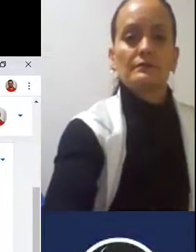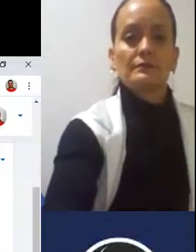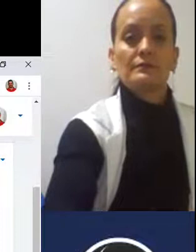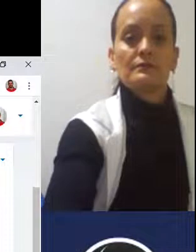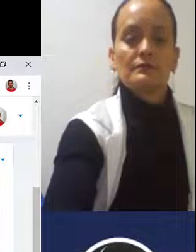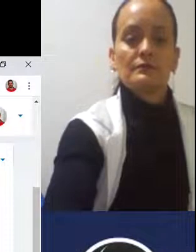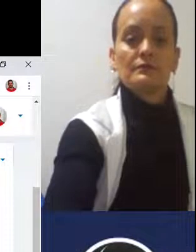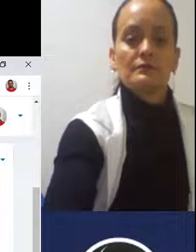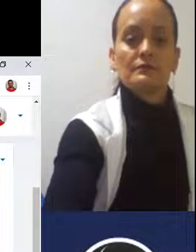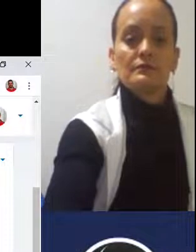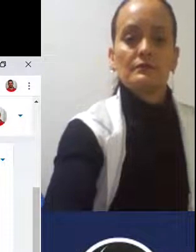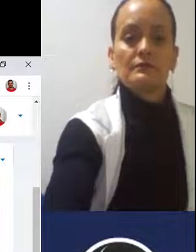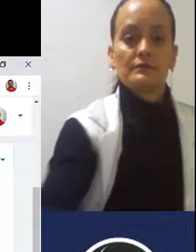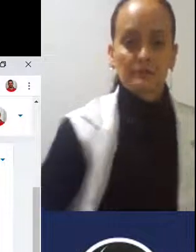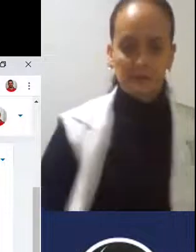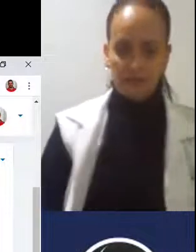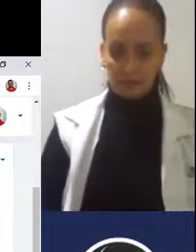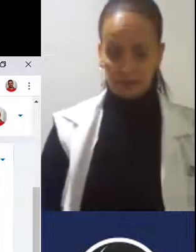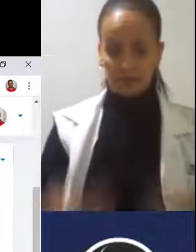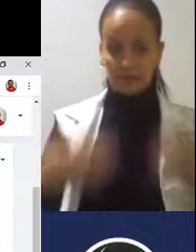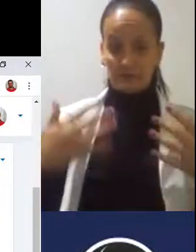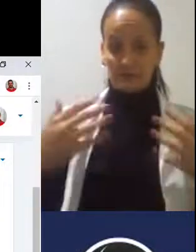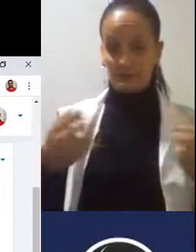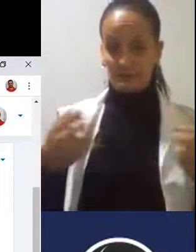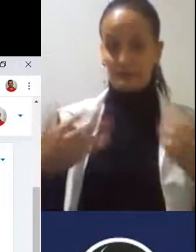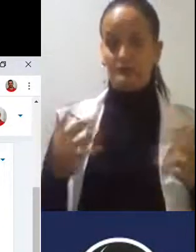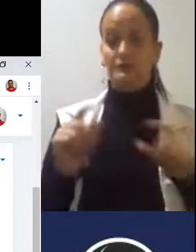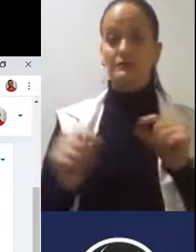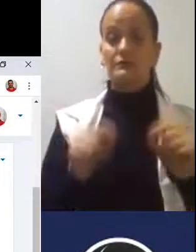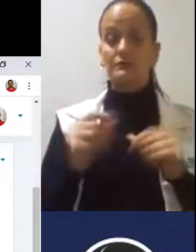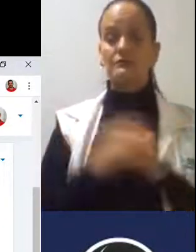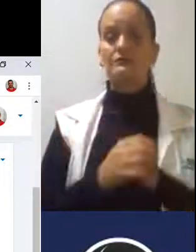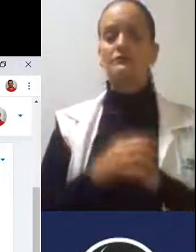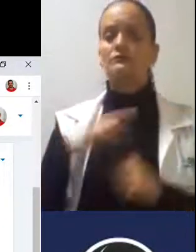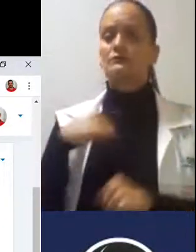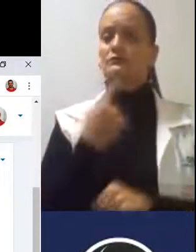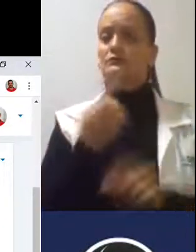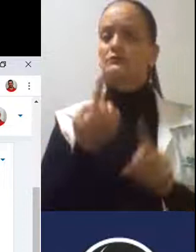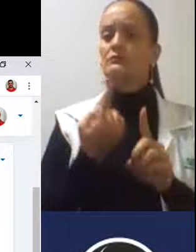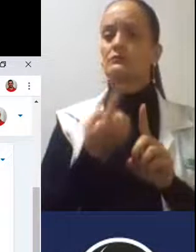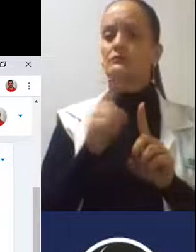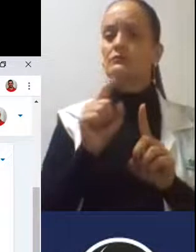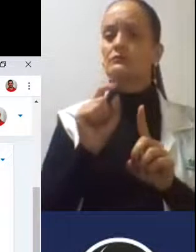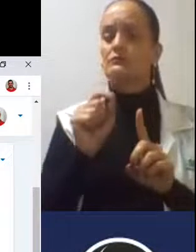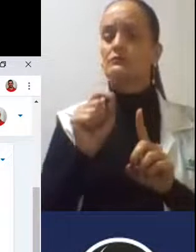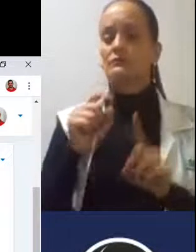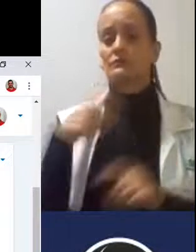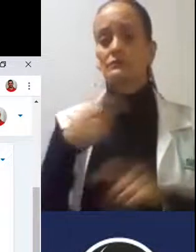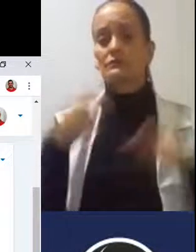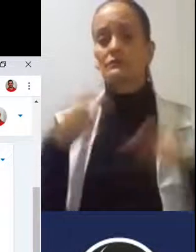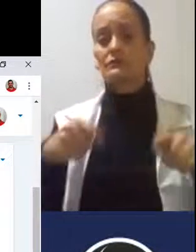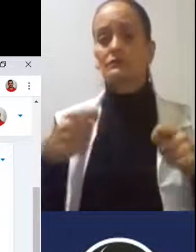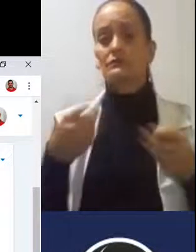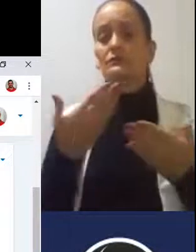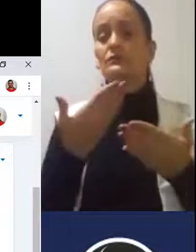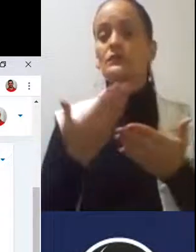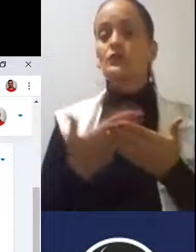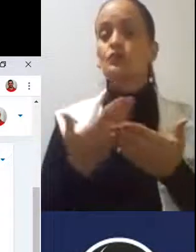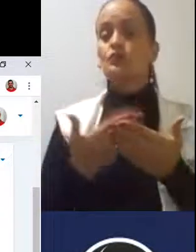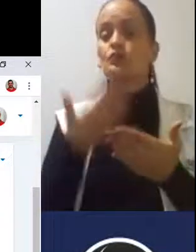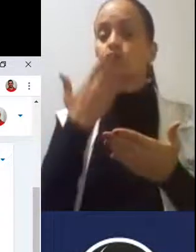Então, ó, vamos dar continuidade. Então, nesse desafio, o que a gente precisa fazer? Estudar os tipos de associações de resistores,